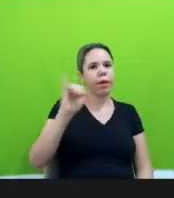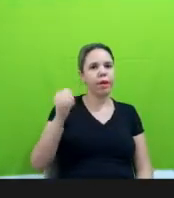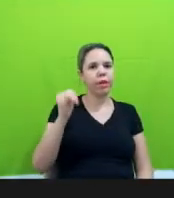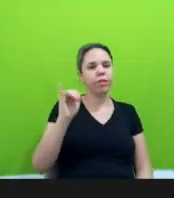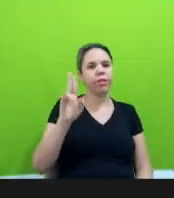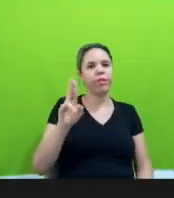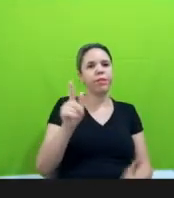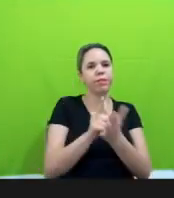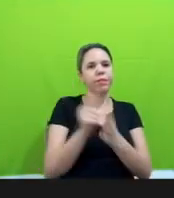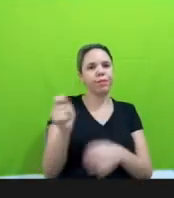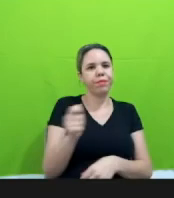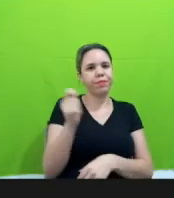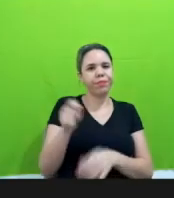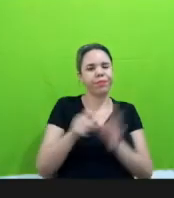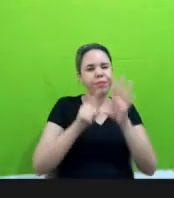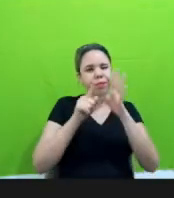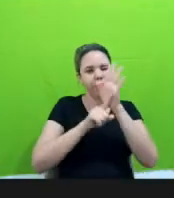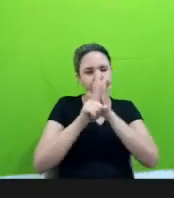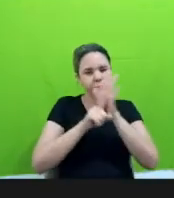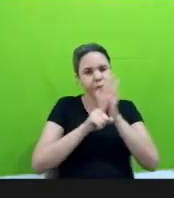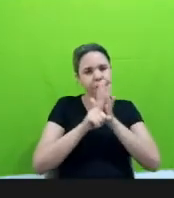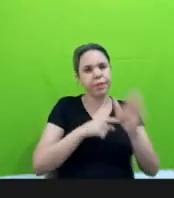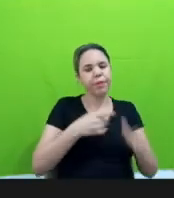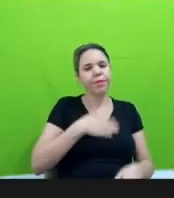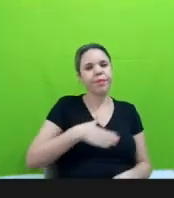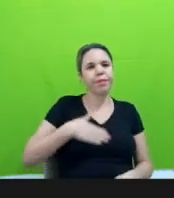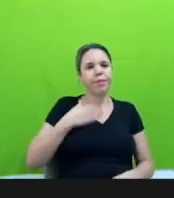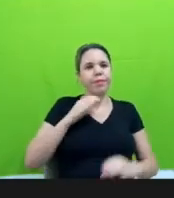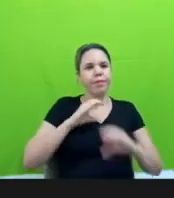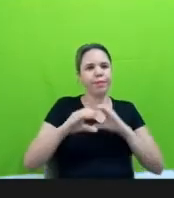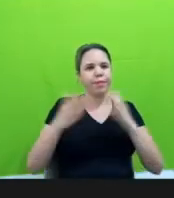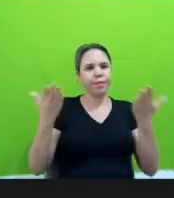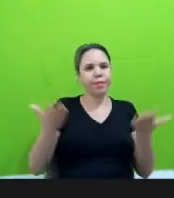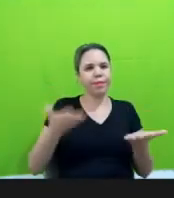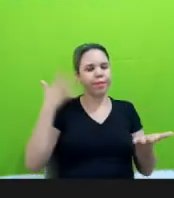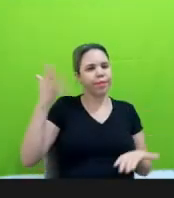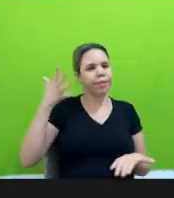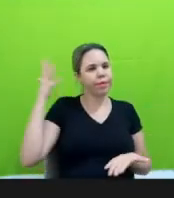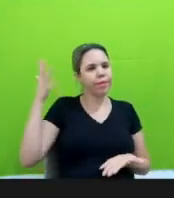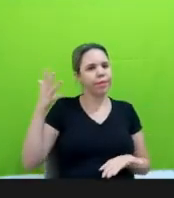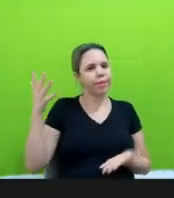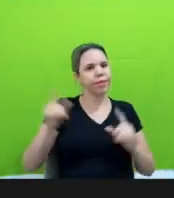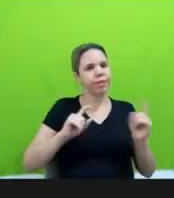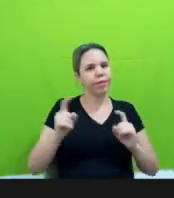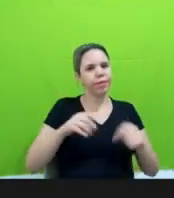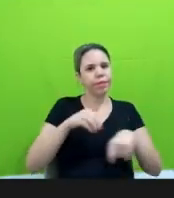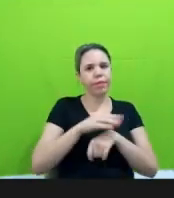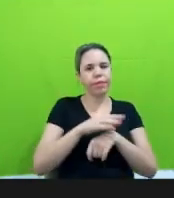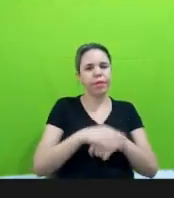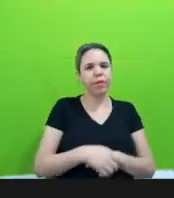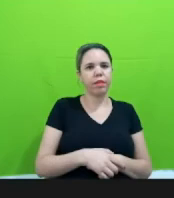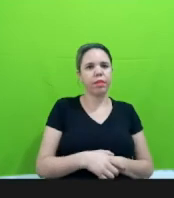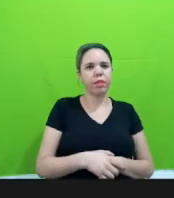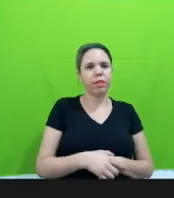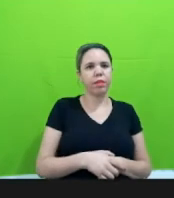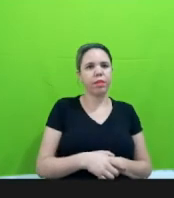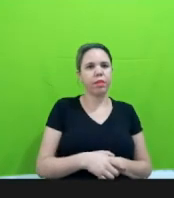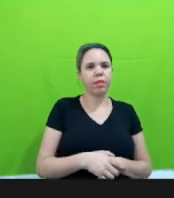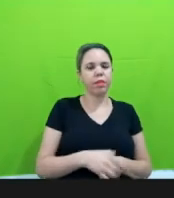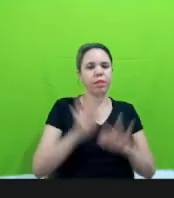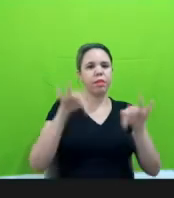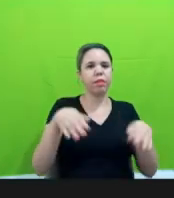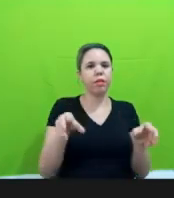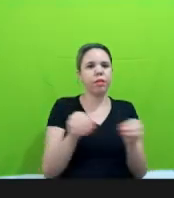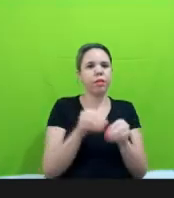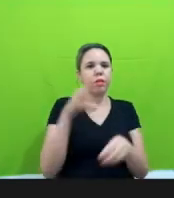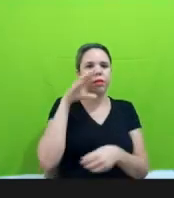Jornalismo Investigativo. Tive o prazer de mediar essa mesa. Queria passar a palavra para as considerações finais,